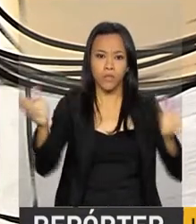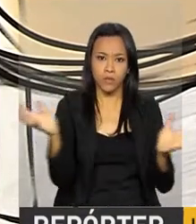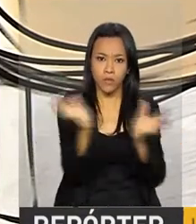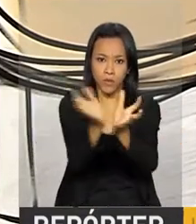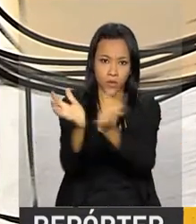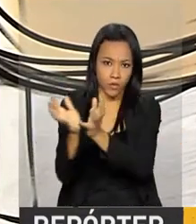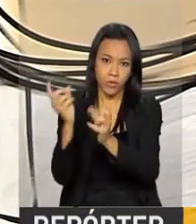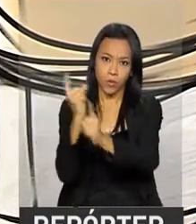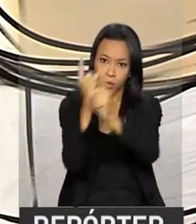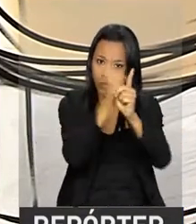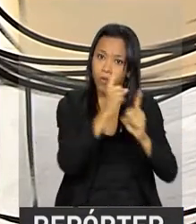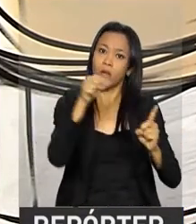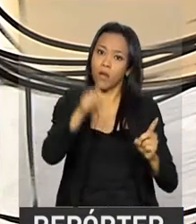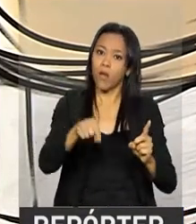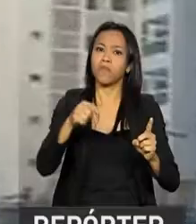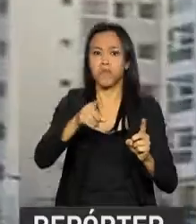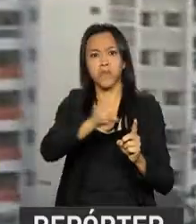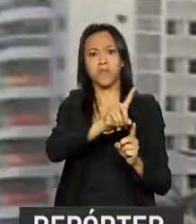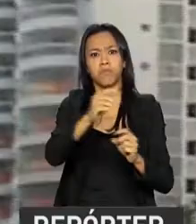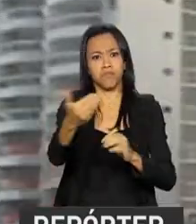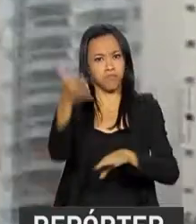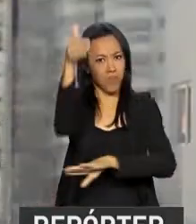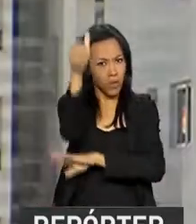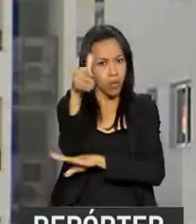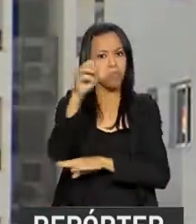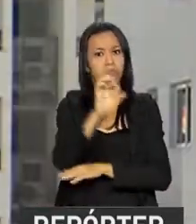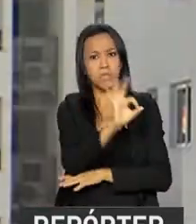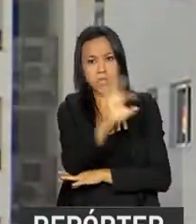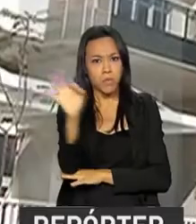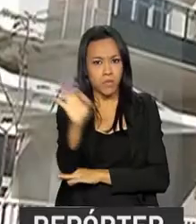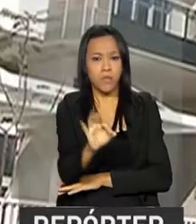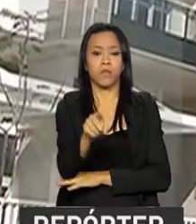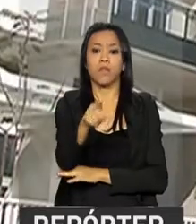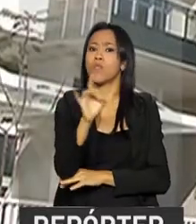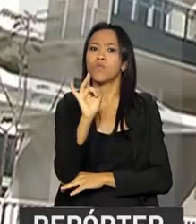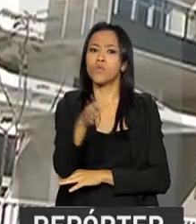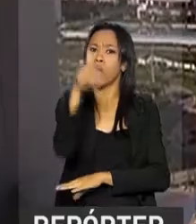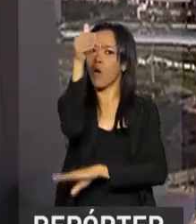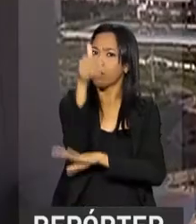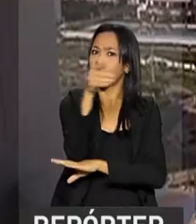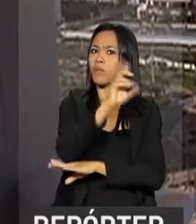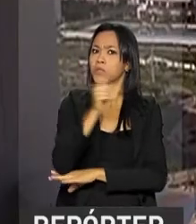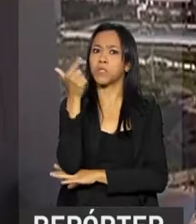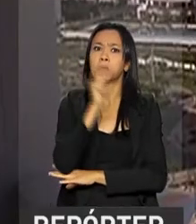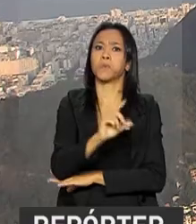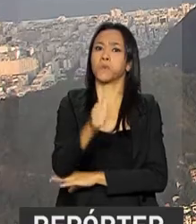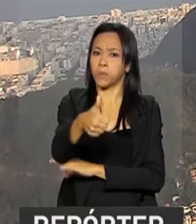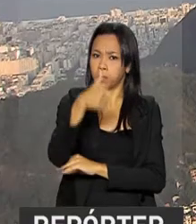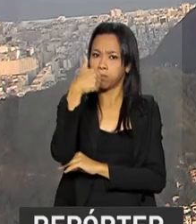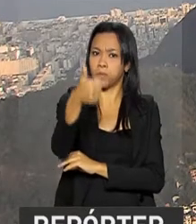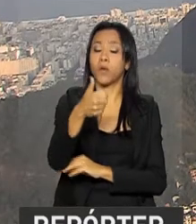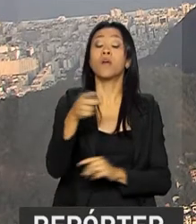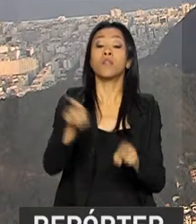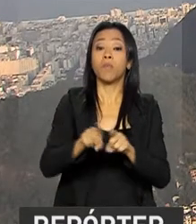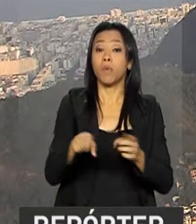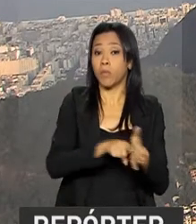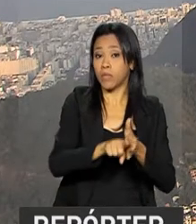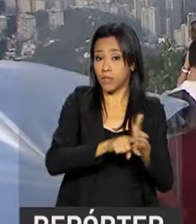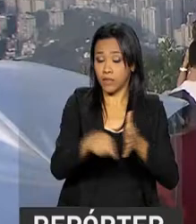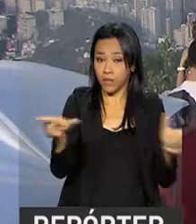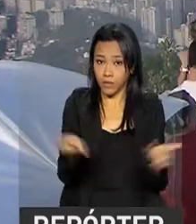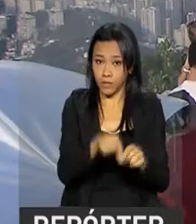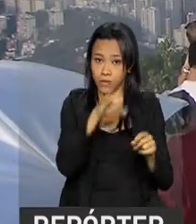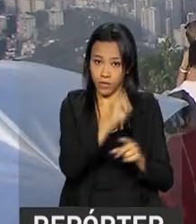sem nenhum tipo de problema e não foi só o setor hoteleiro que saiu ganhando com os jogos olímpicos um estudo do ipea que